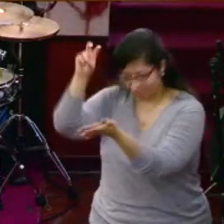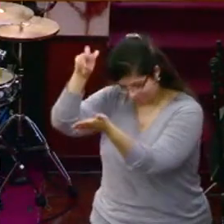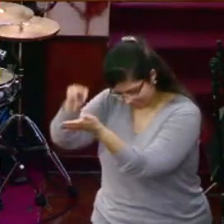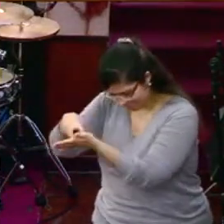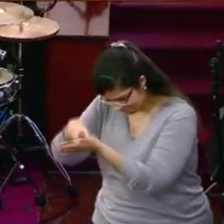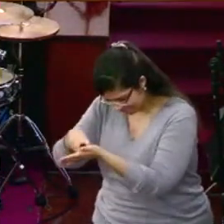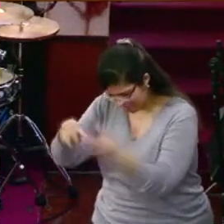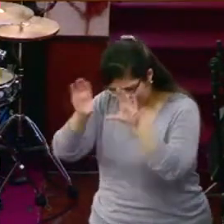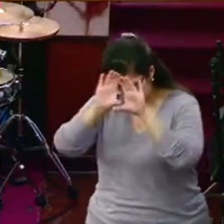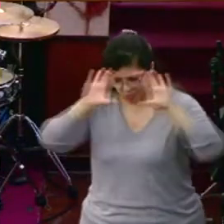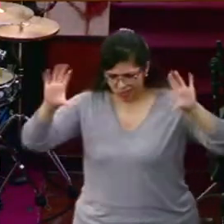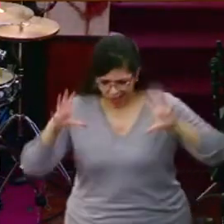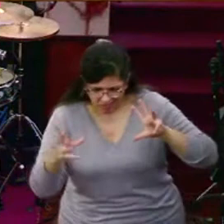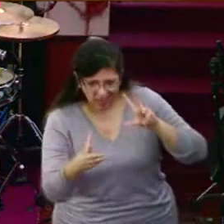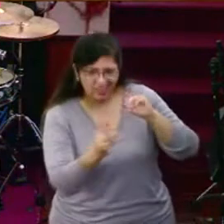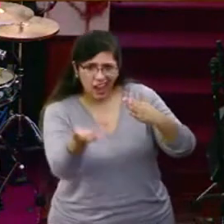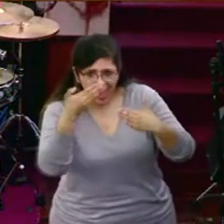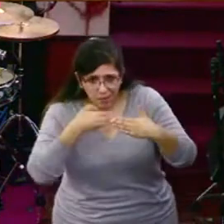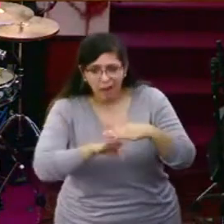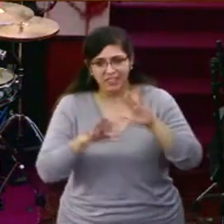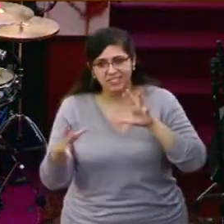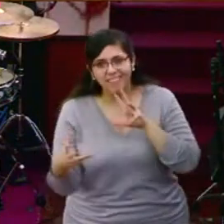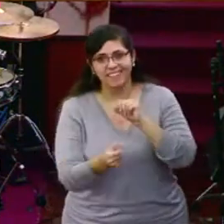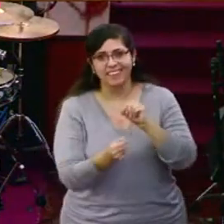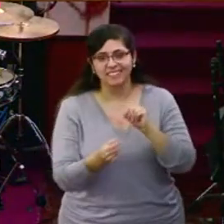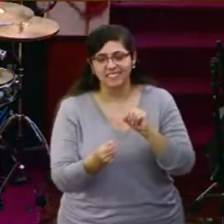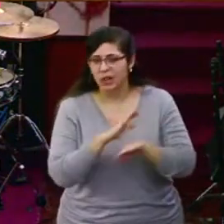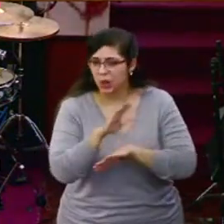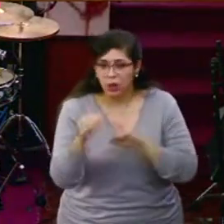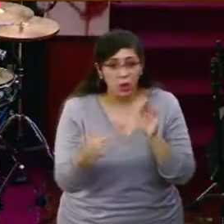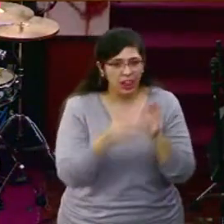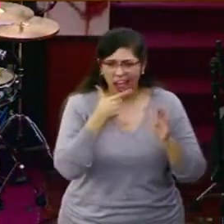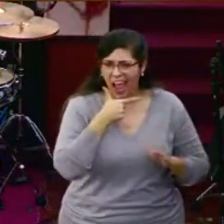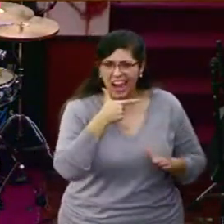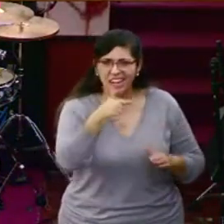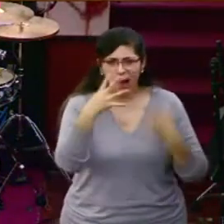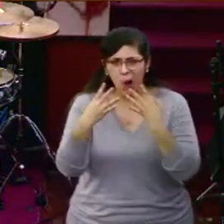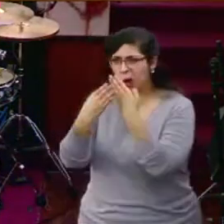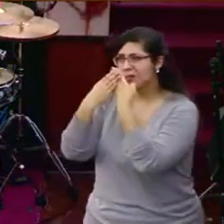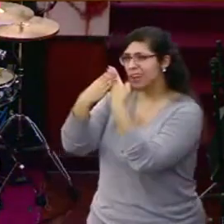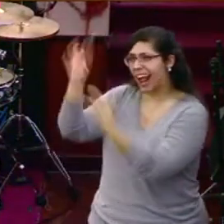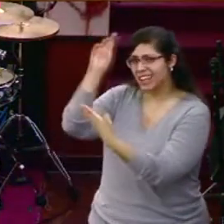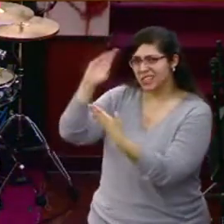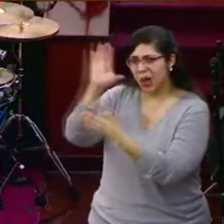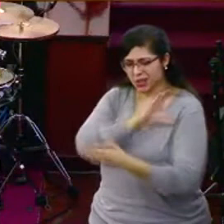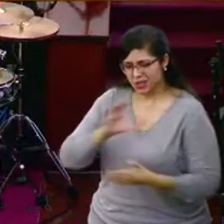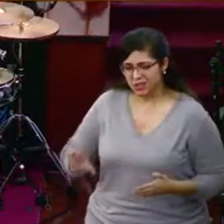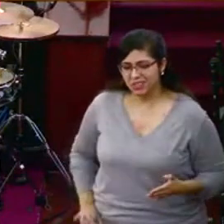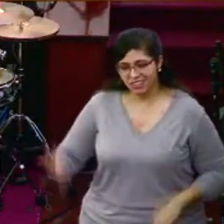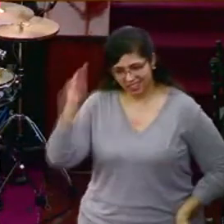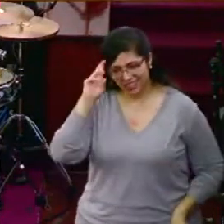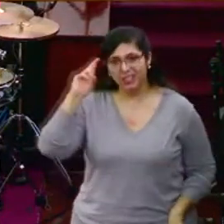nos céus e na terra e debaixo da terra e toda língua confesse que jesus cristo é senhor